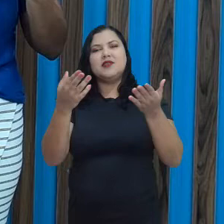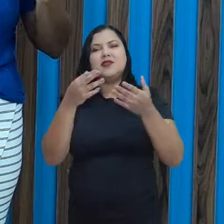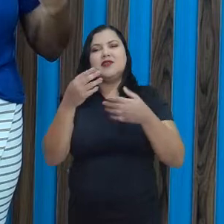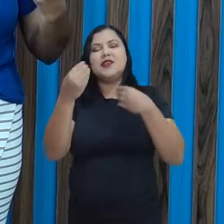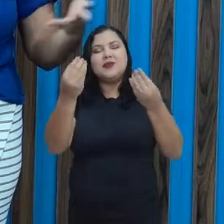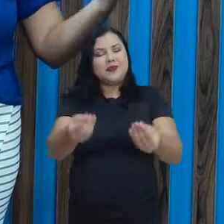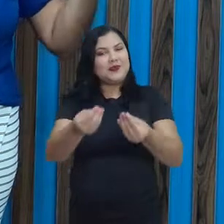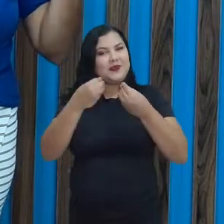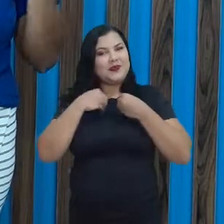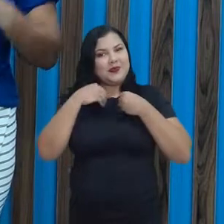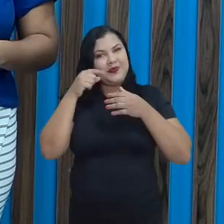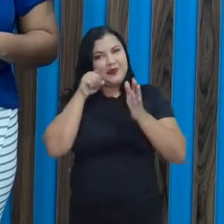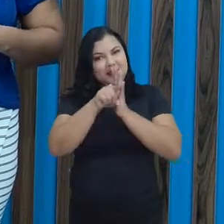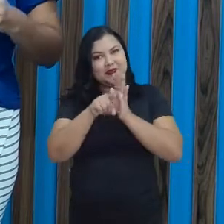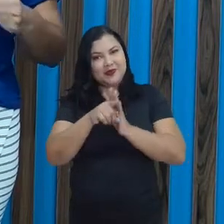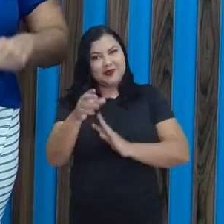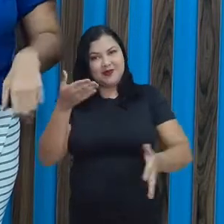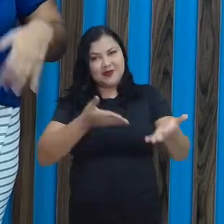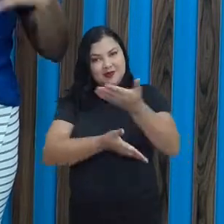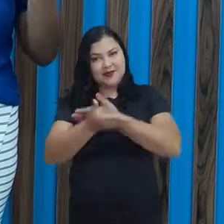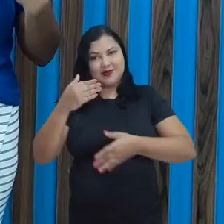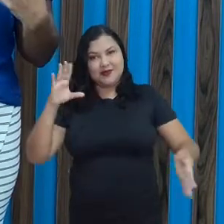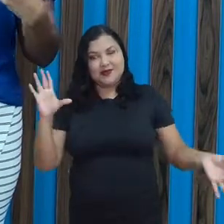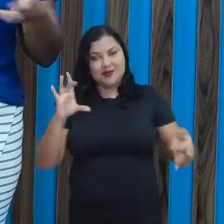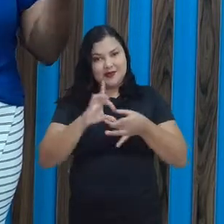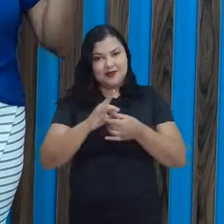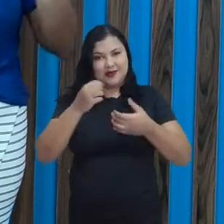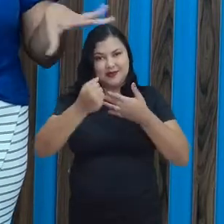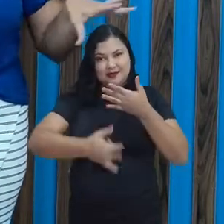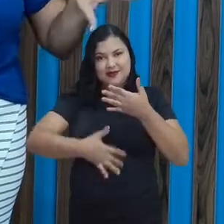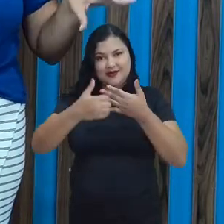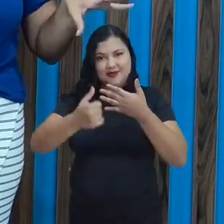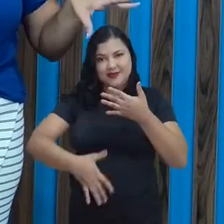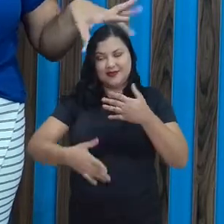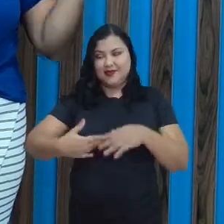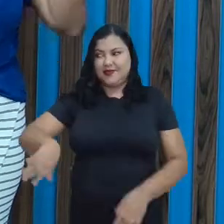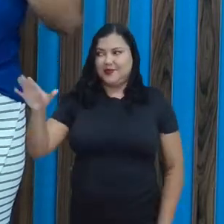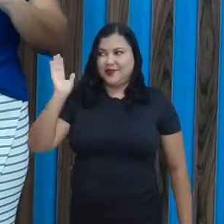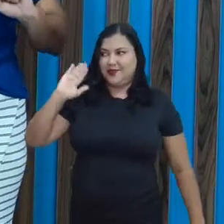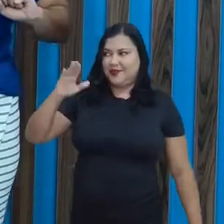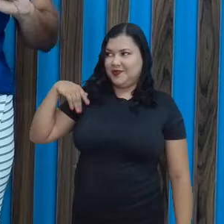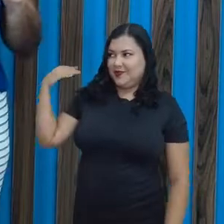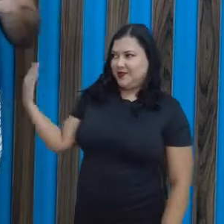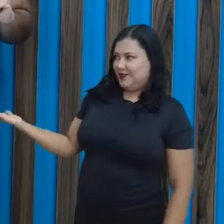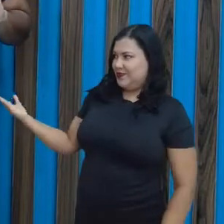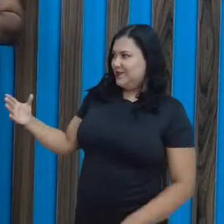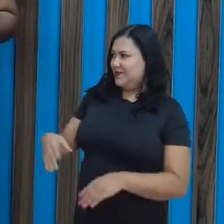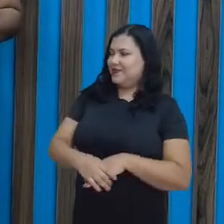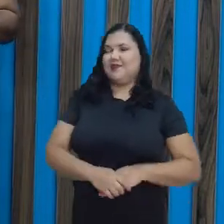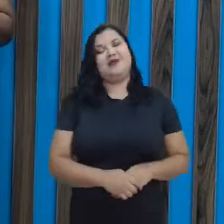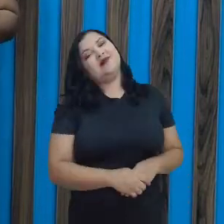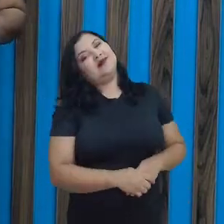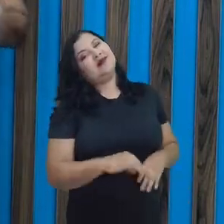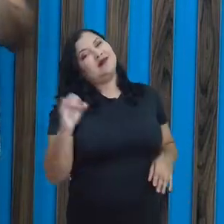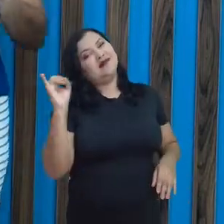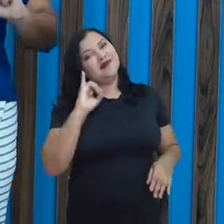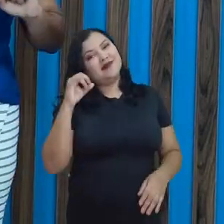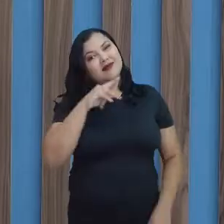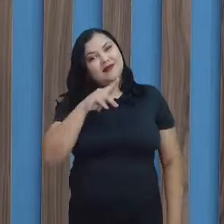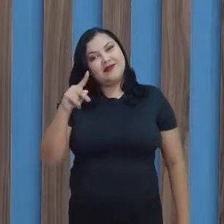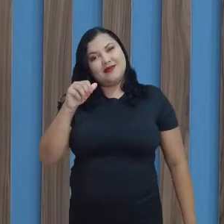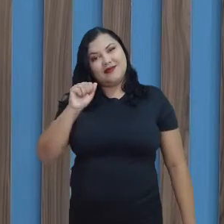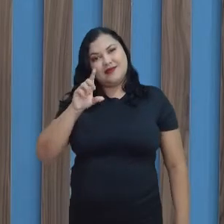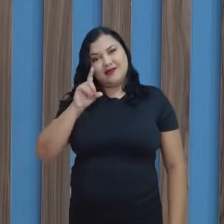as interações. Então, se conectem no chat, deem um oi para ela. Olá, professora Adriana, bem-vinda à nossa